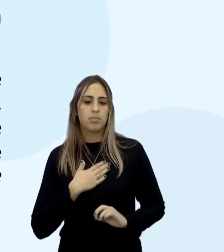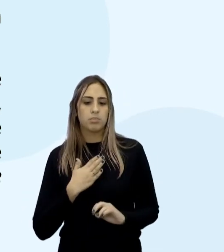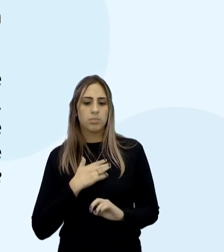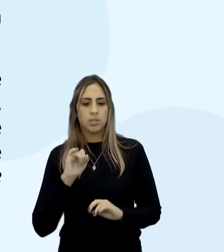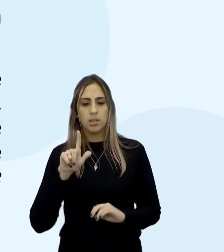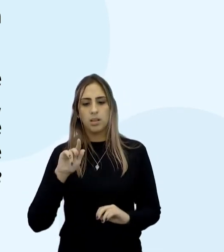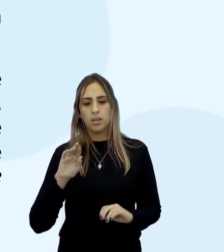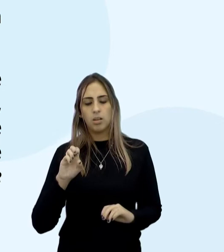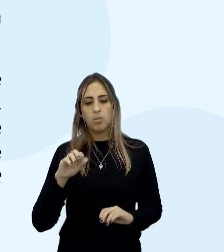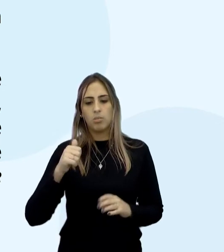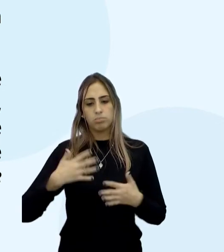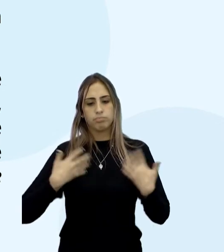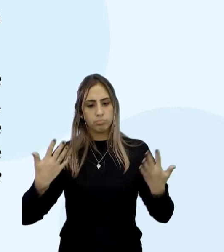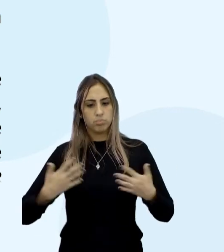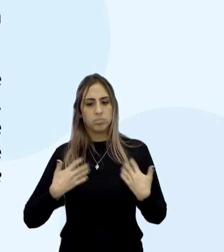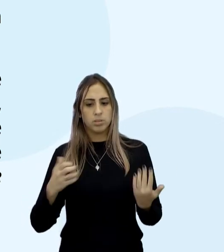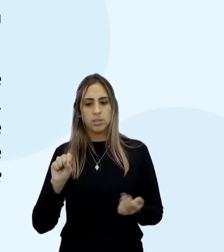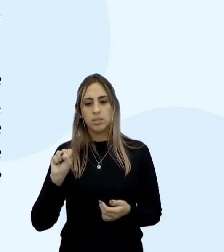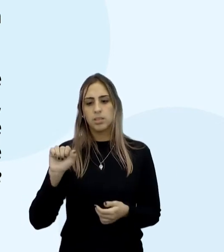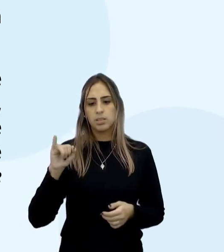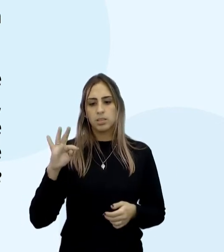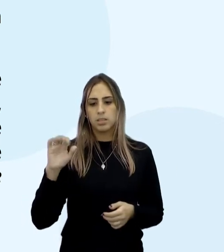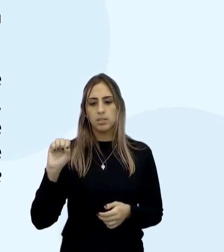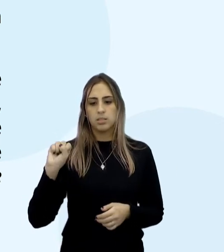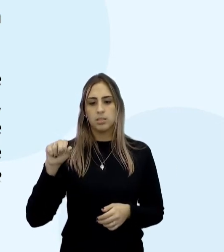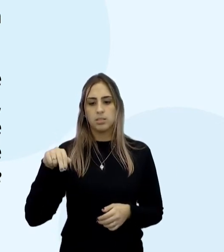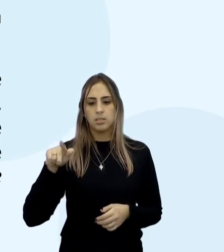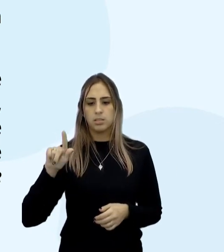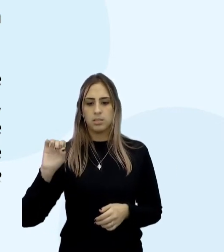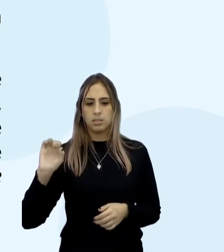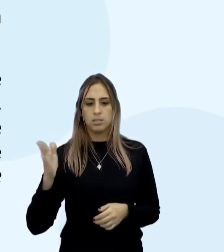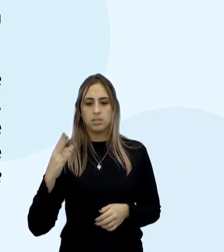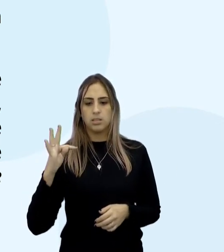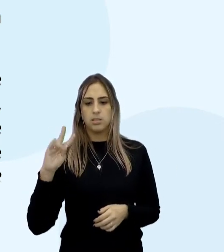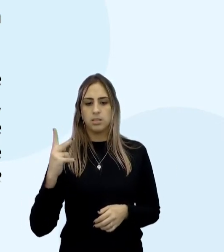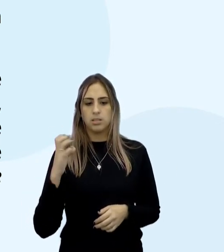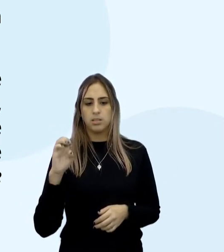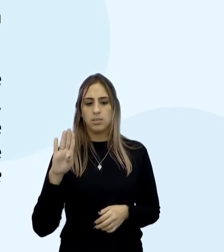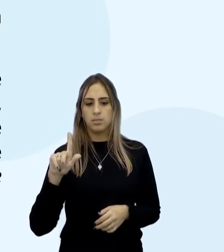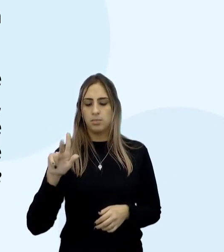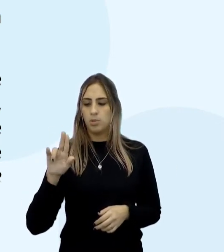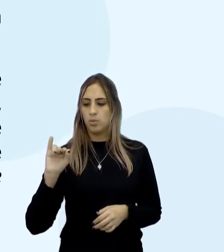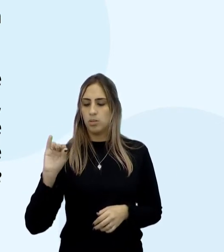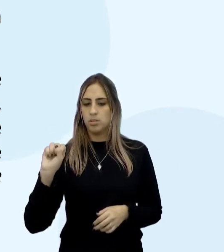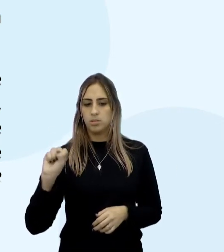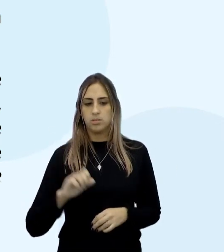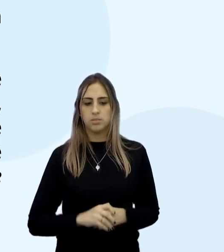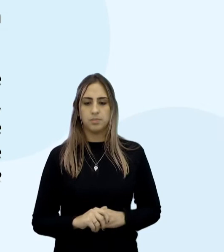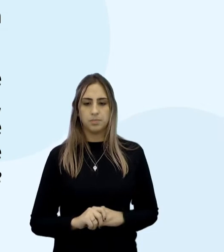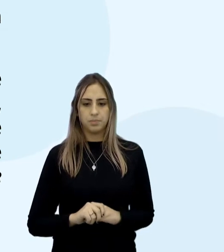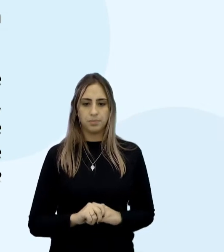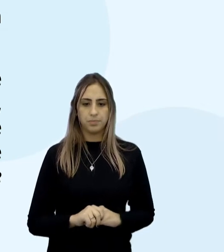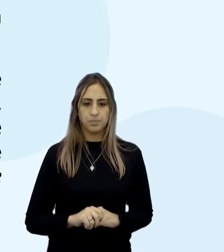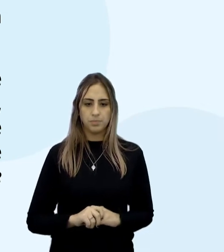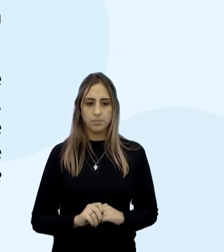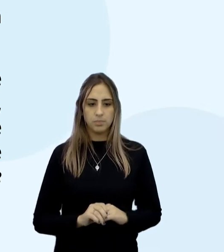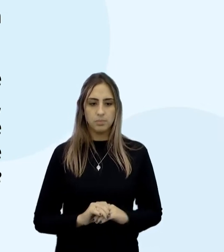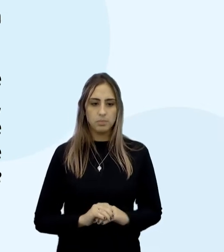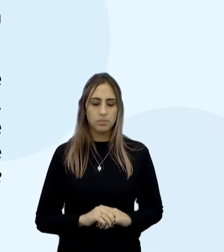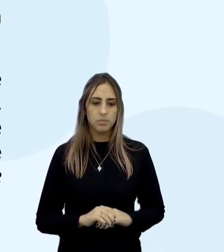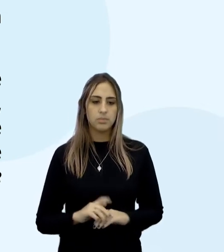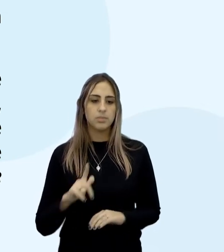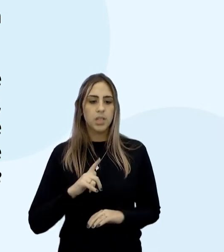ilegal animação Sita Sings the Blues. Isso. Então temos aqui, né,